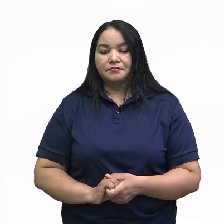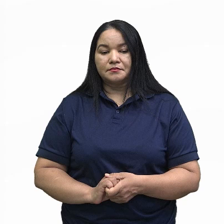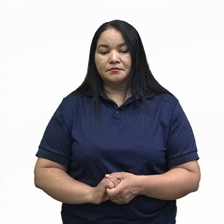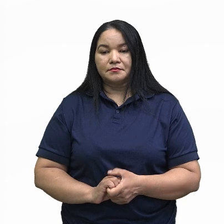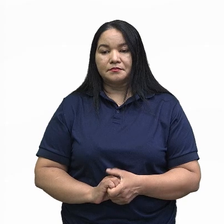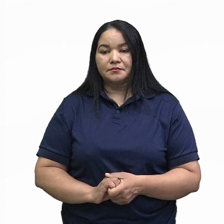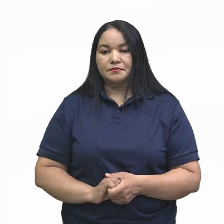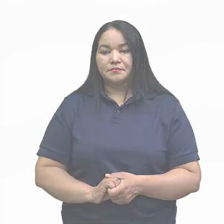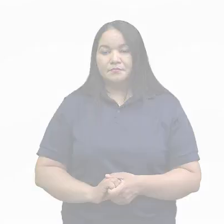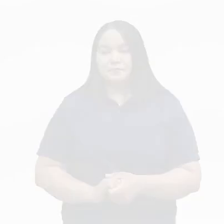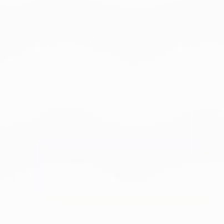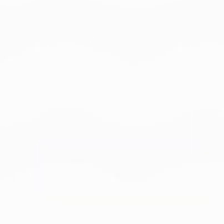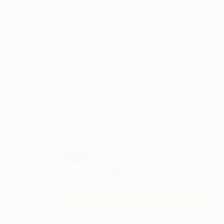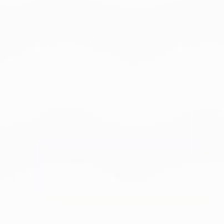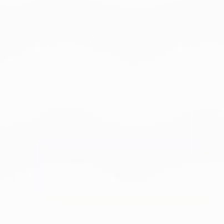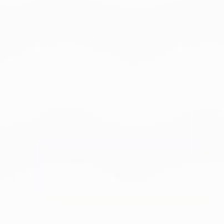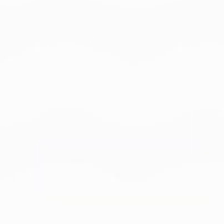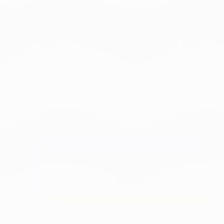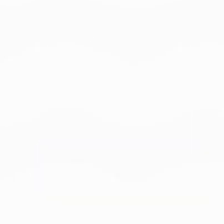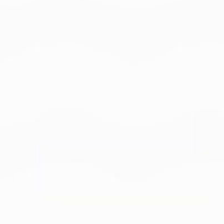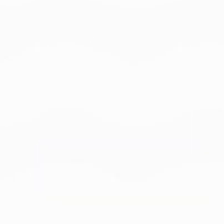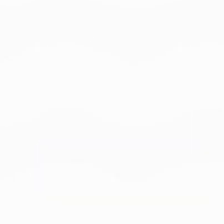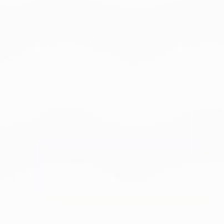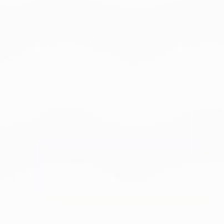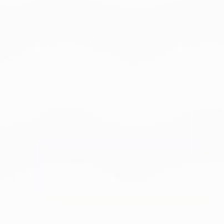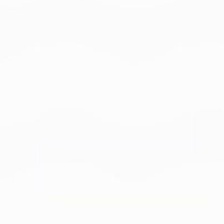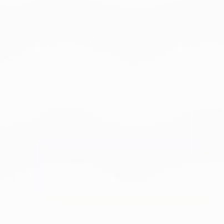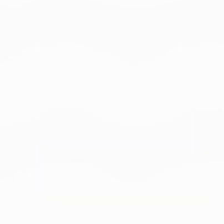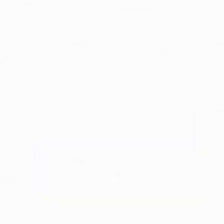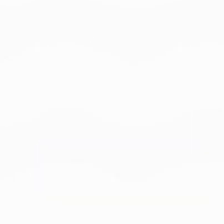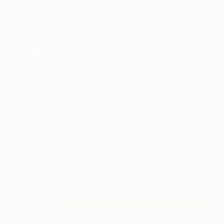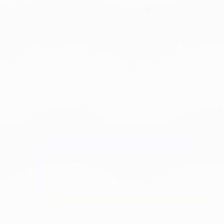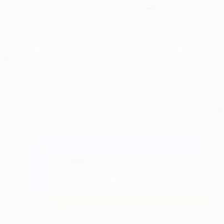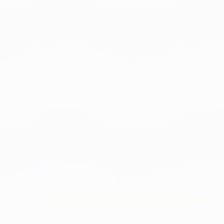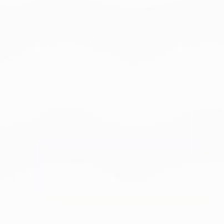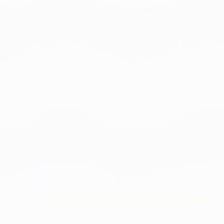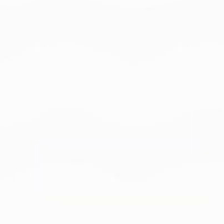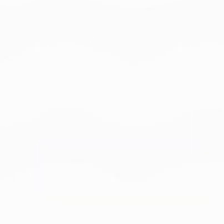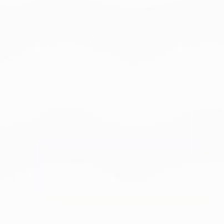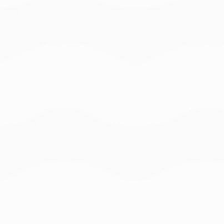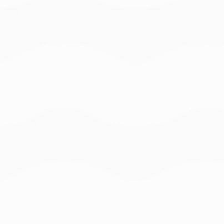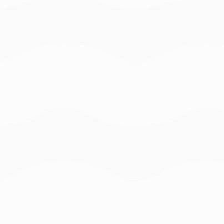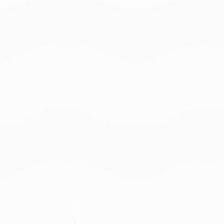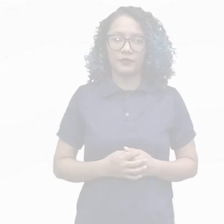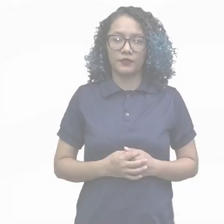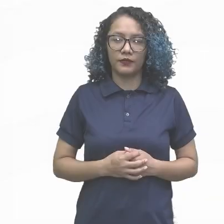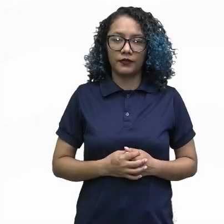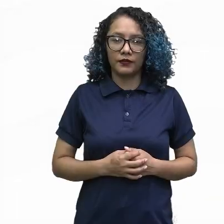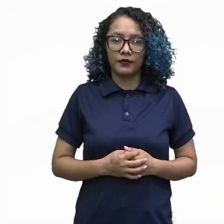qual é esse tempo, eu apenas falei que existiu o primeiro tempo de meia-vida, né? O que vai acontecer